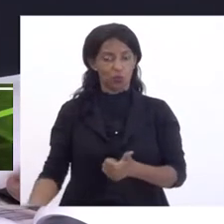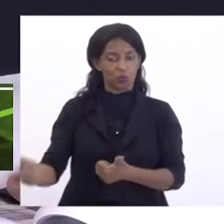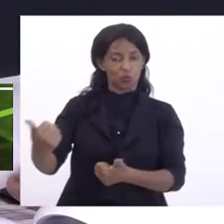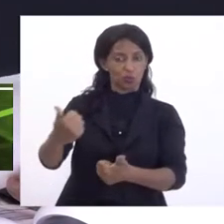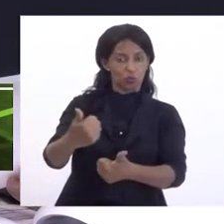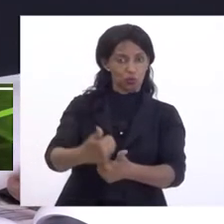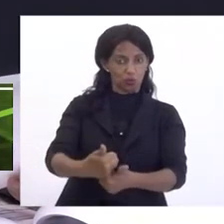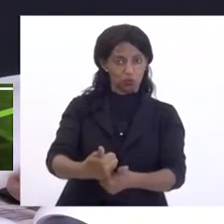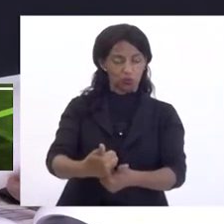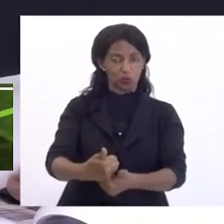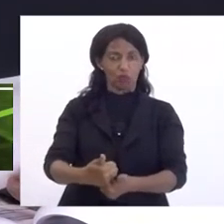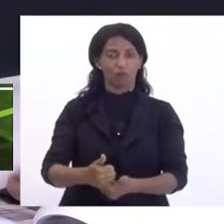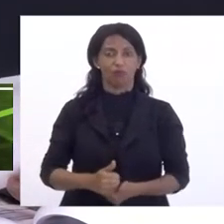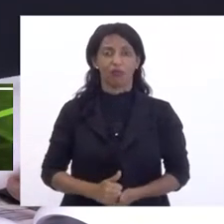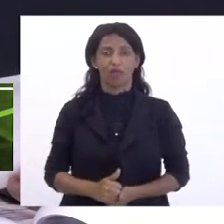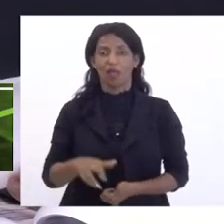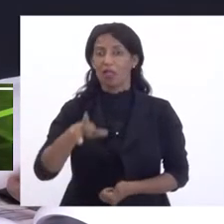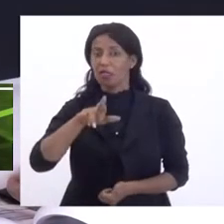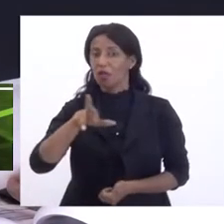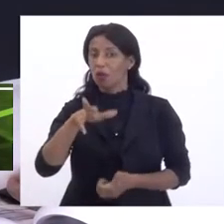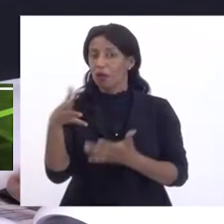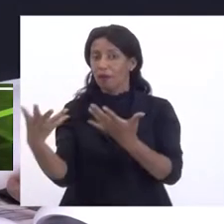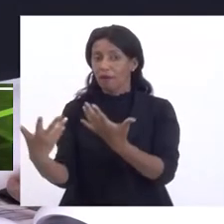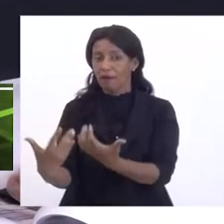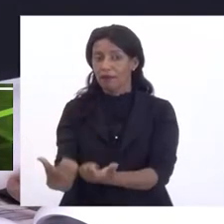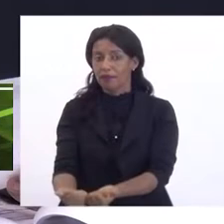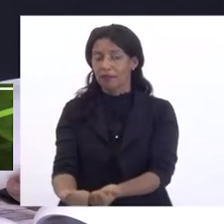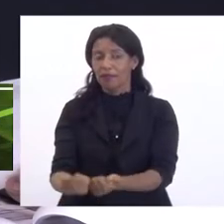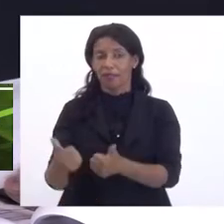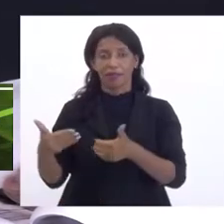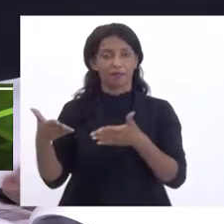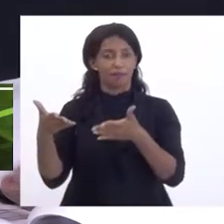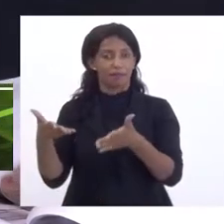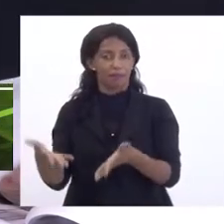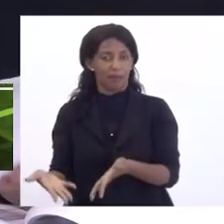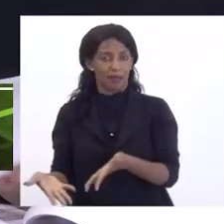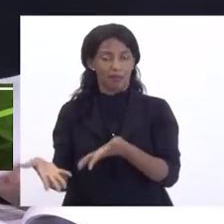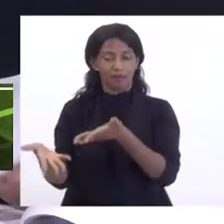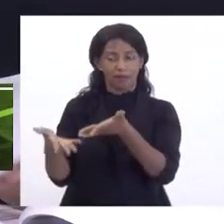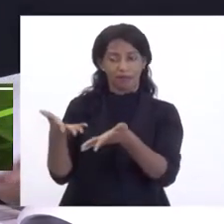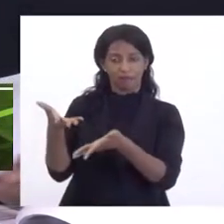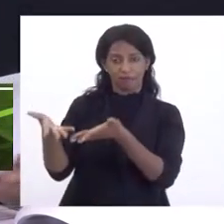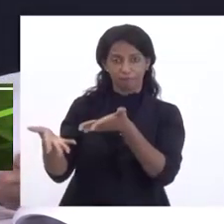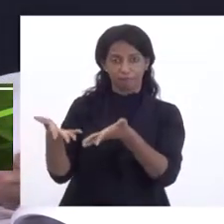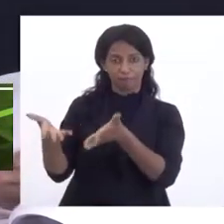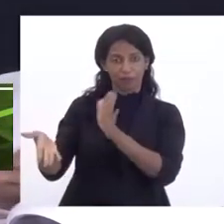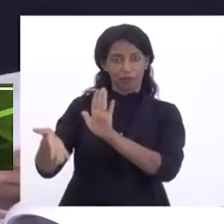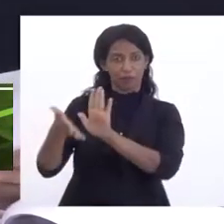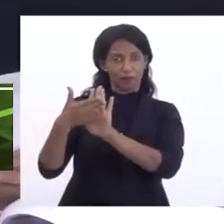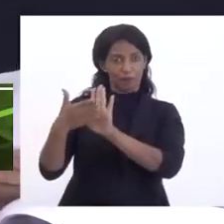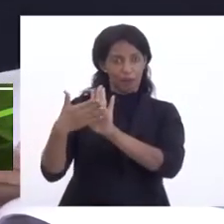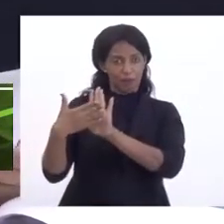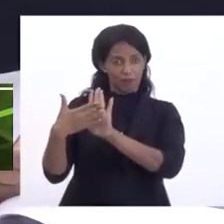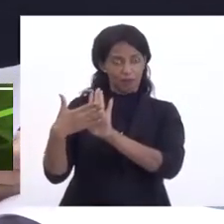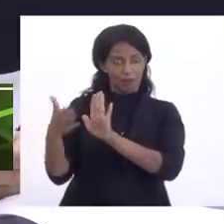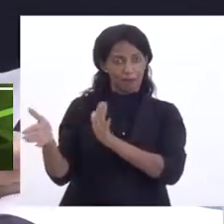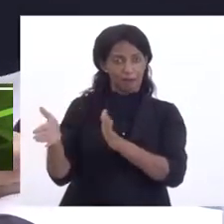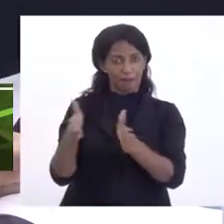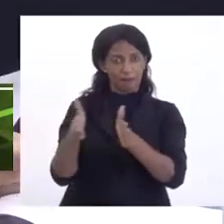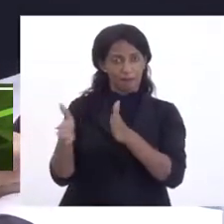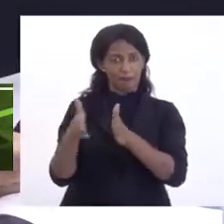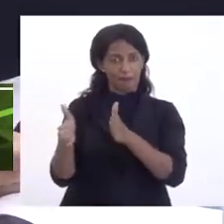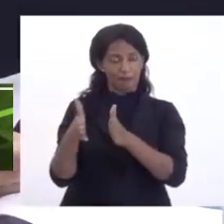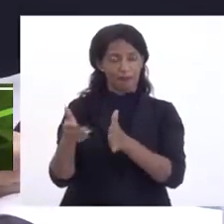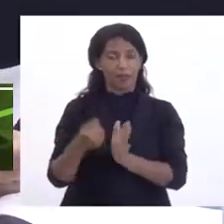substituto, não são consideradas para fim de apreciação e emissão de parecer prévio na